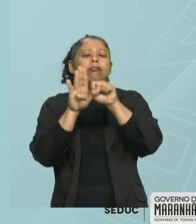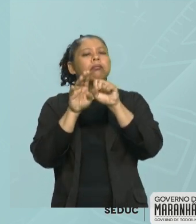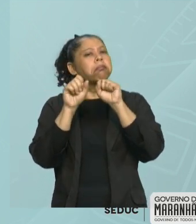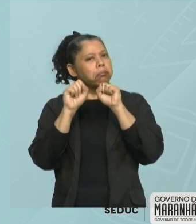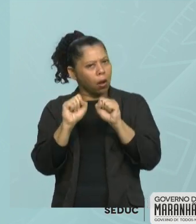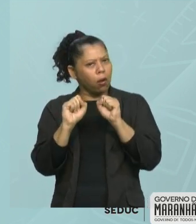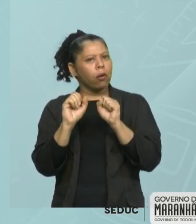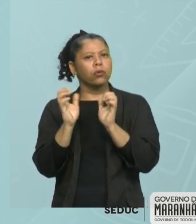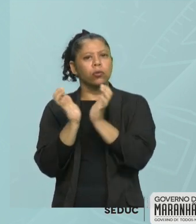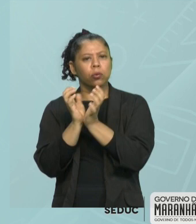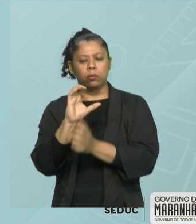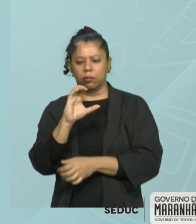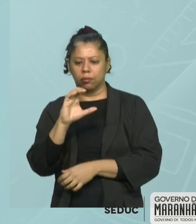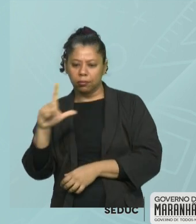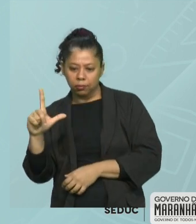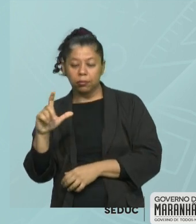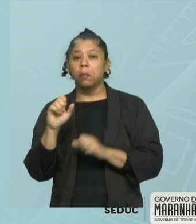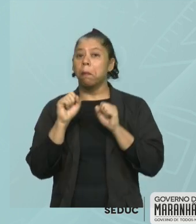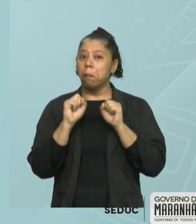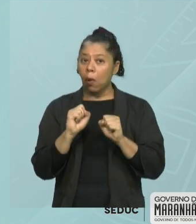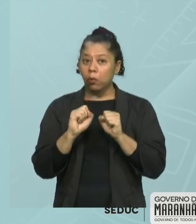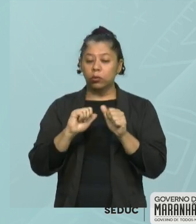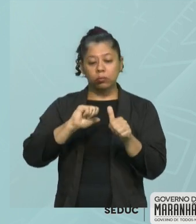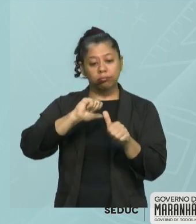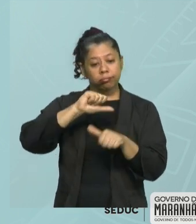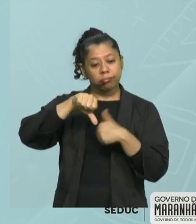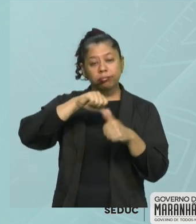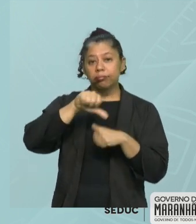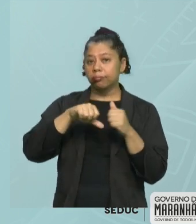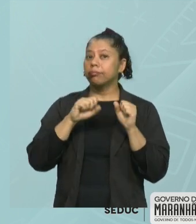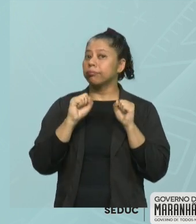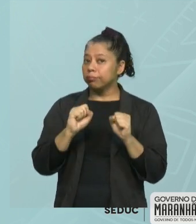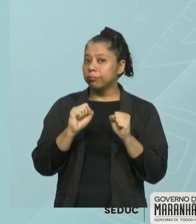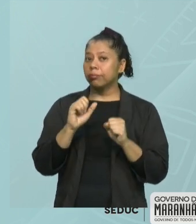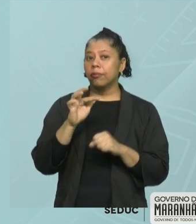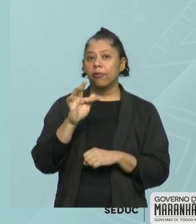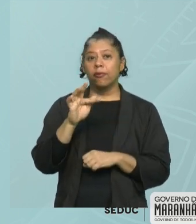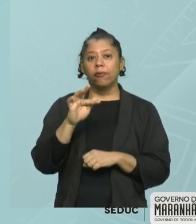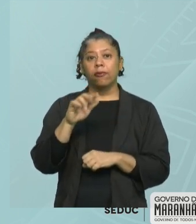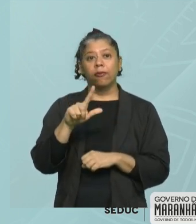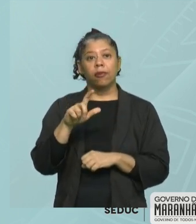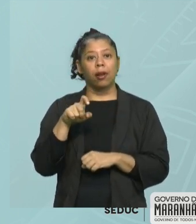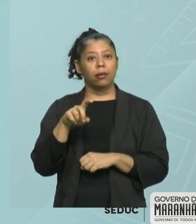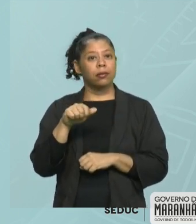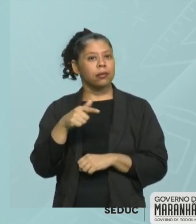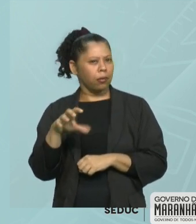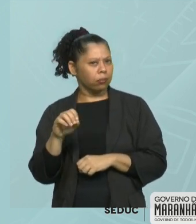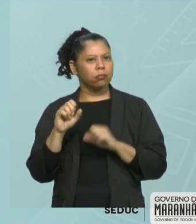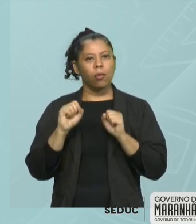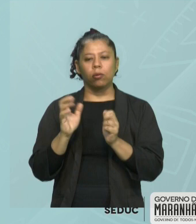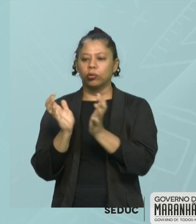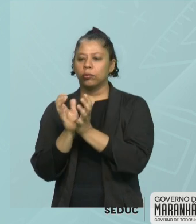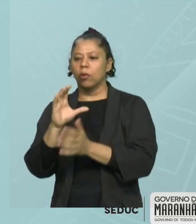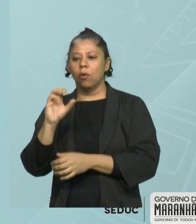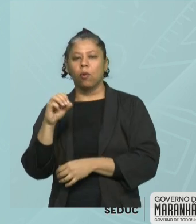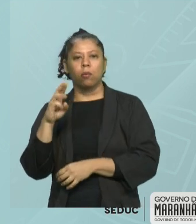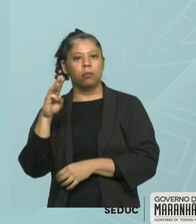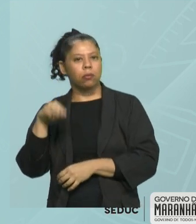flexionar. Quando classificamos os substantivos, podemos dizer que eles podem ser comuns,